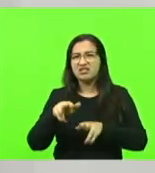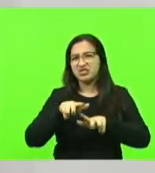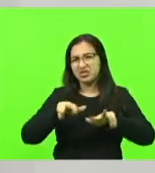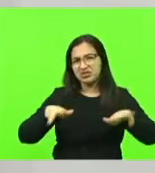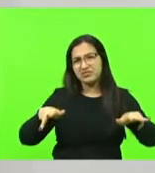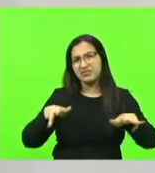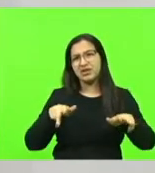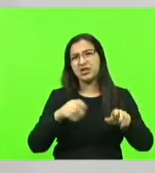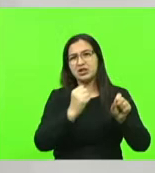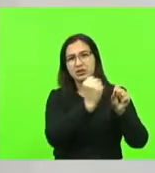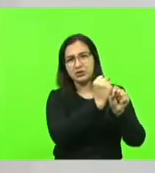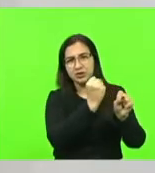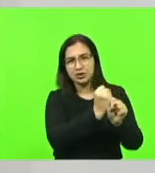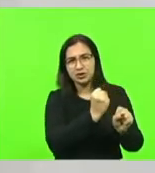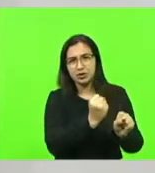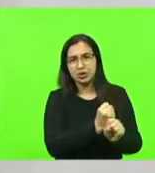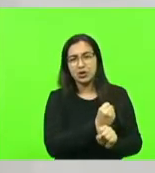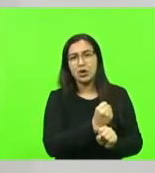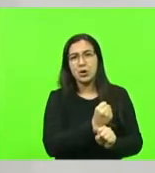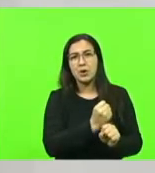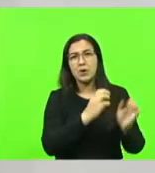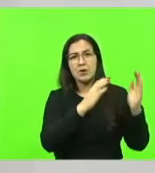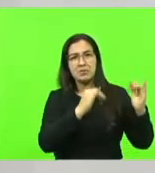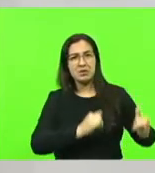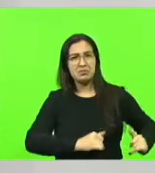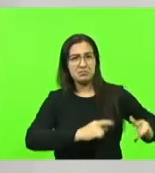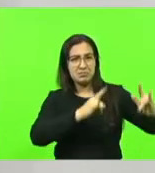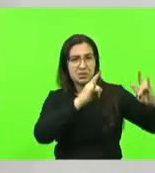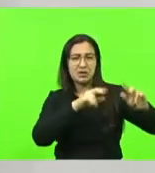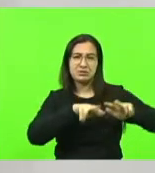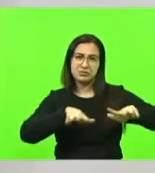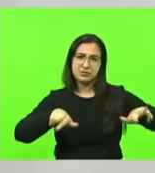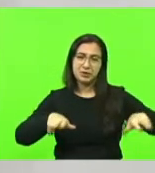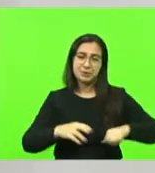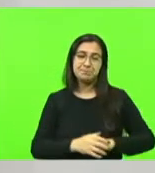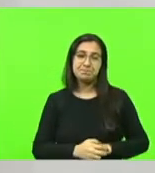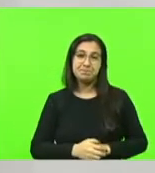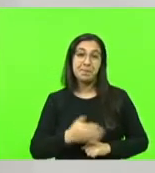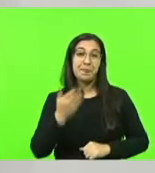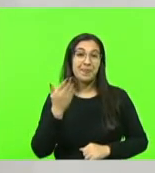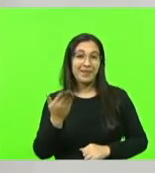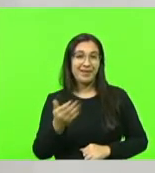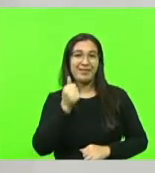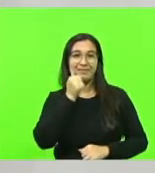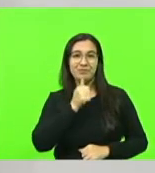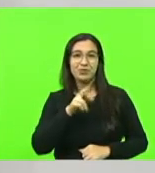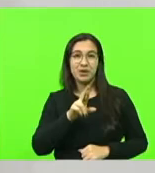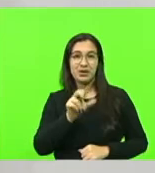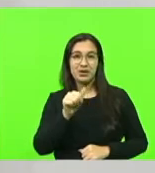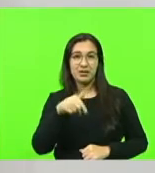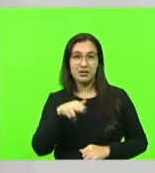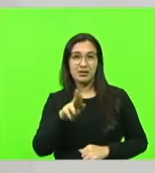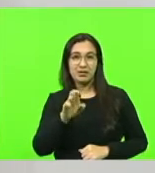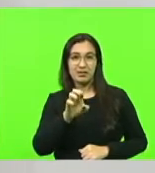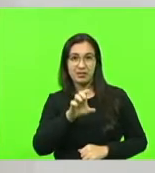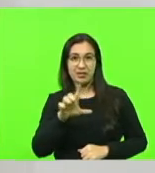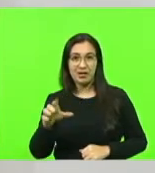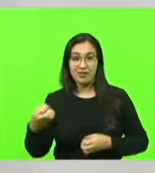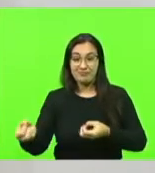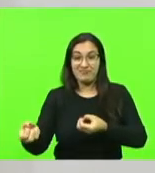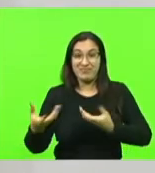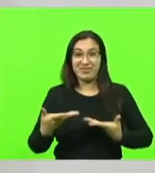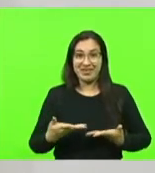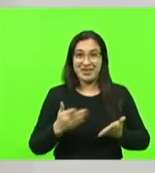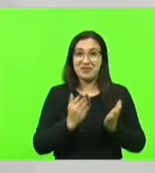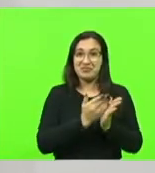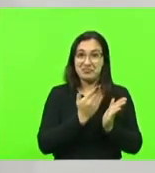à doutora Raquel, que me presenteou com um livro, Nosso